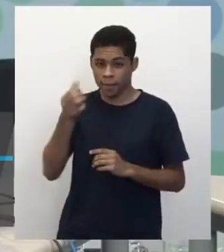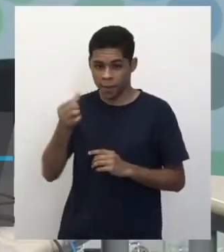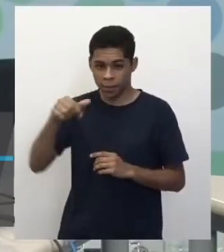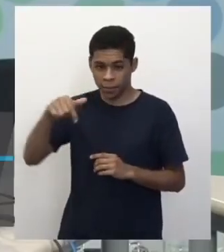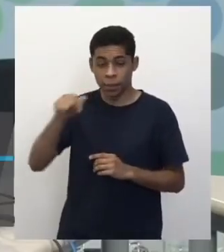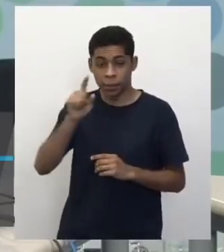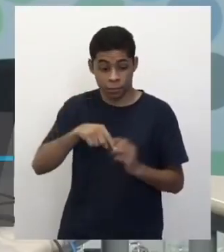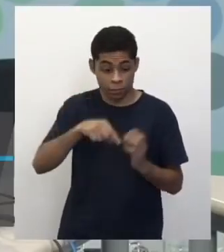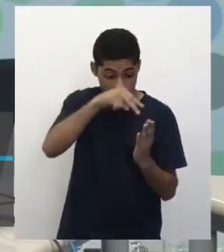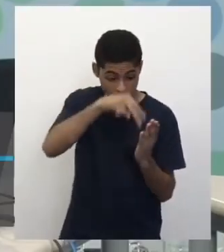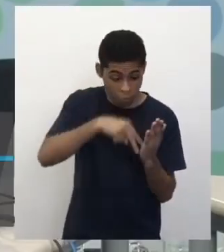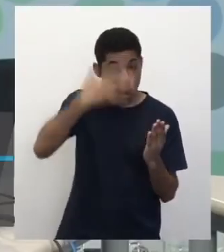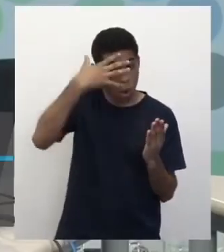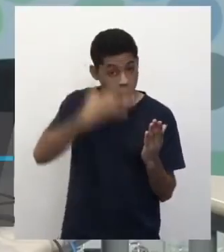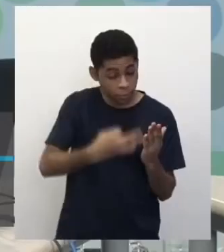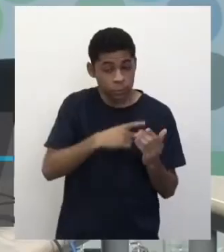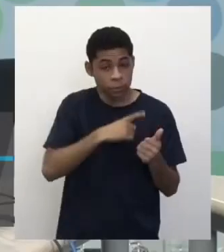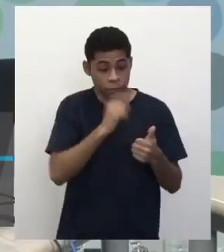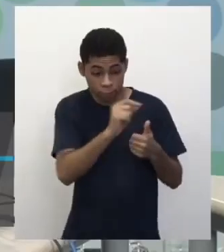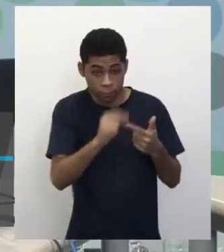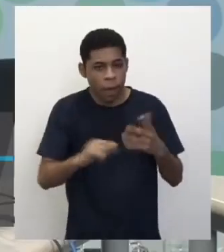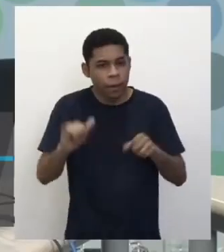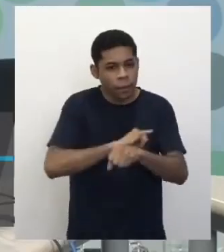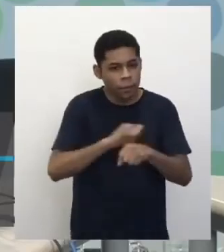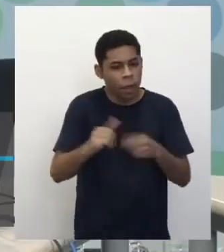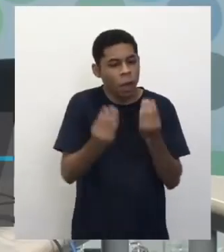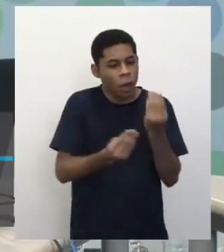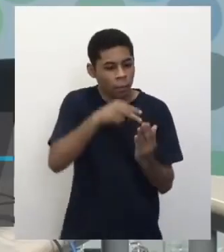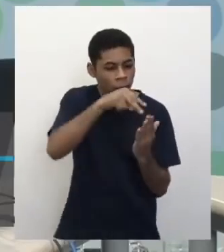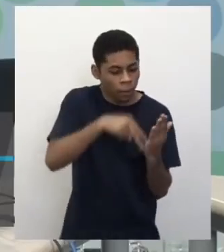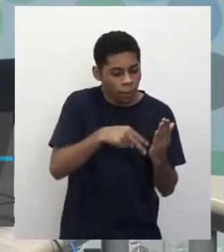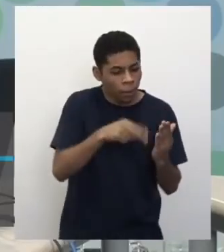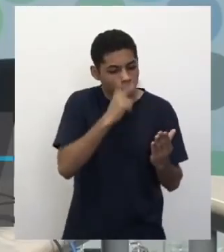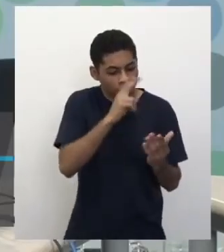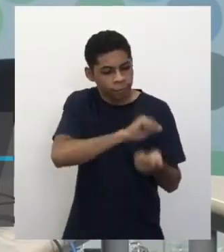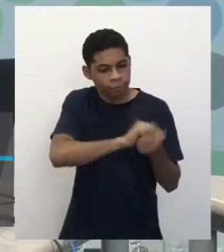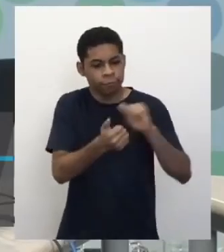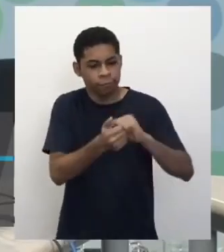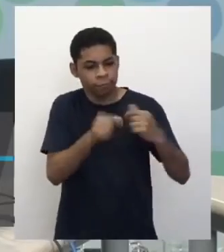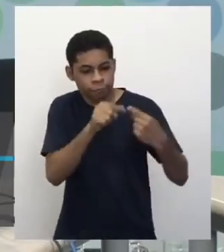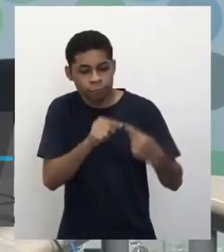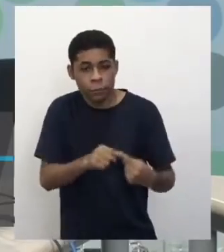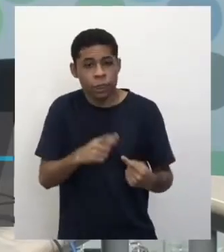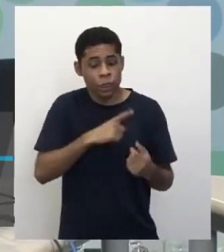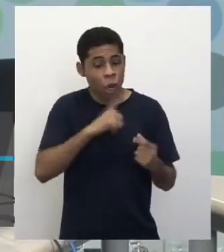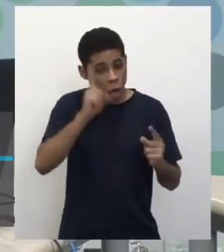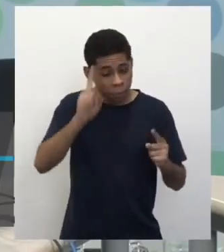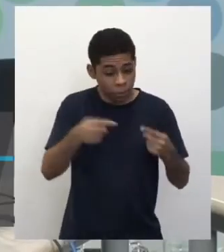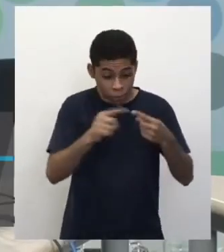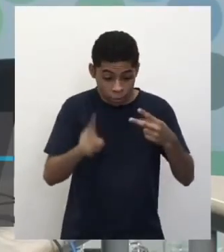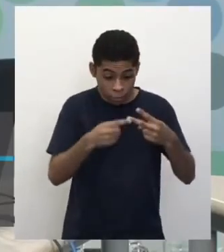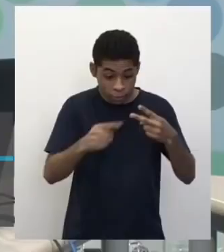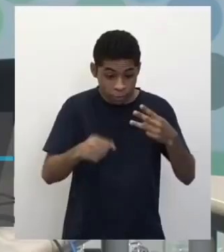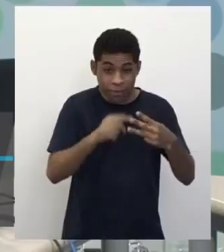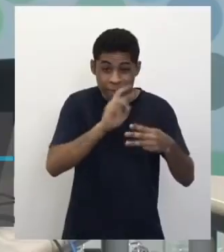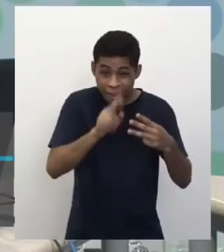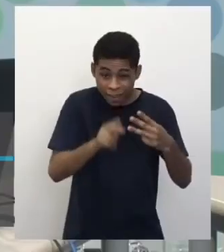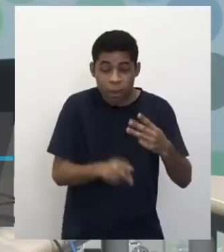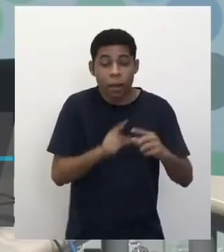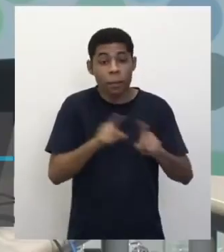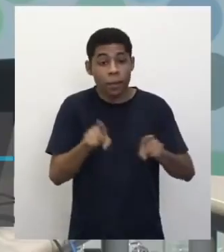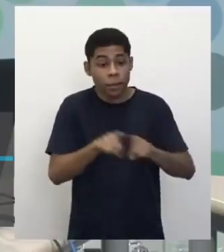compreender, selecionando procedimentos e estratégias de leitura adequados a diferentes objetivos e levando em